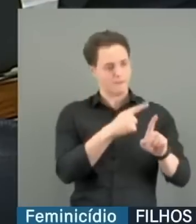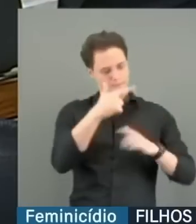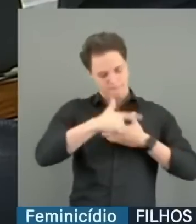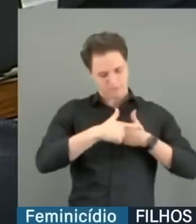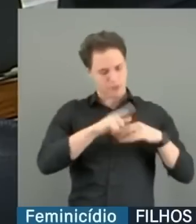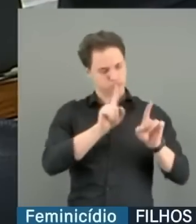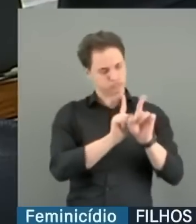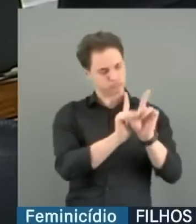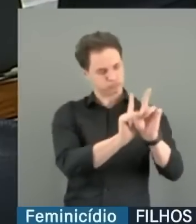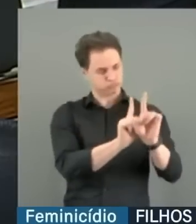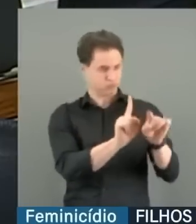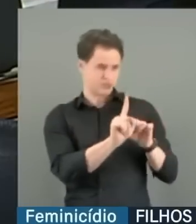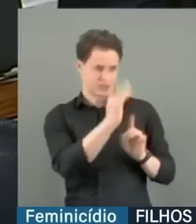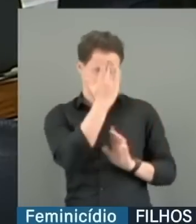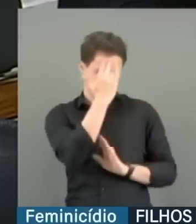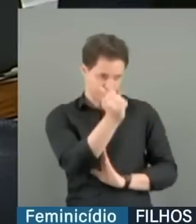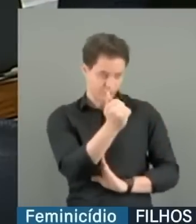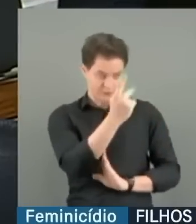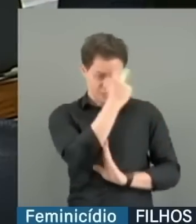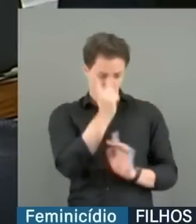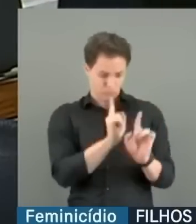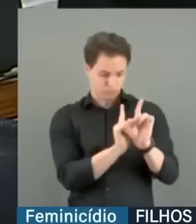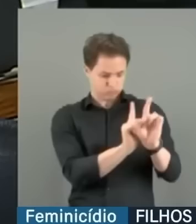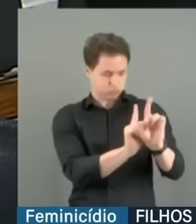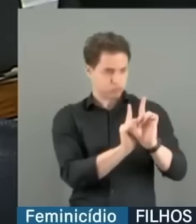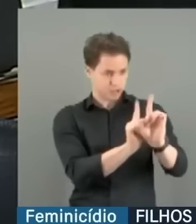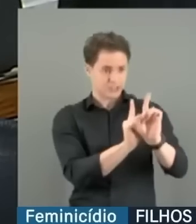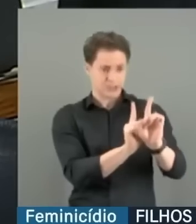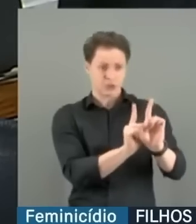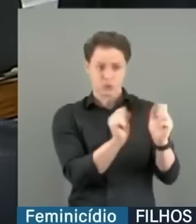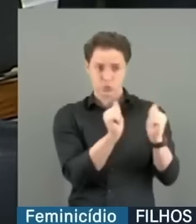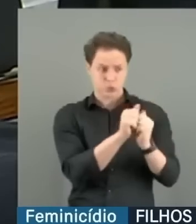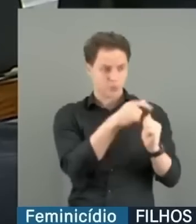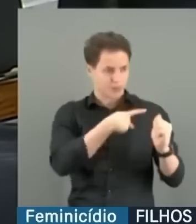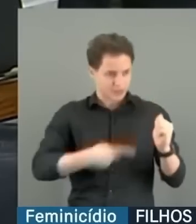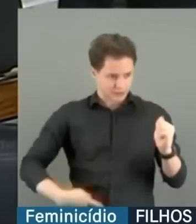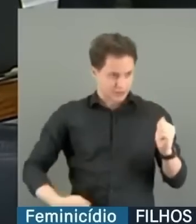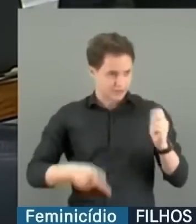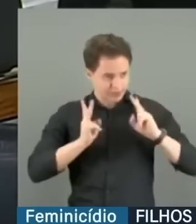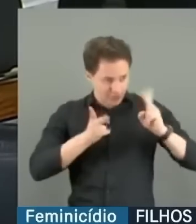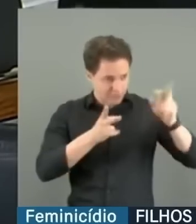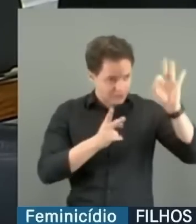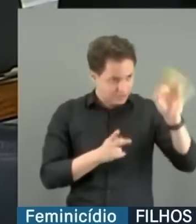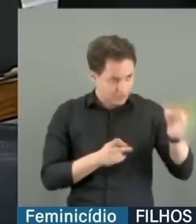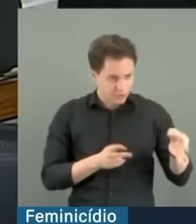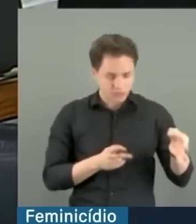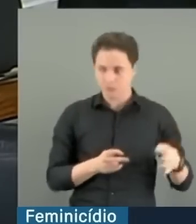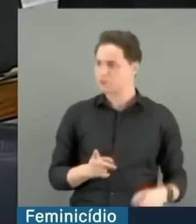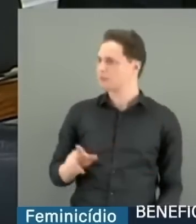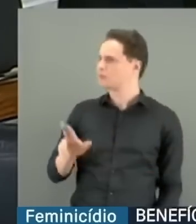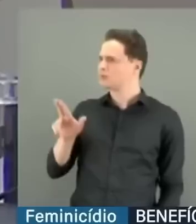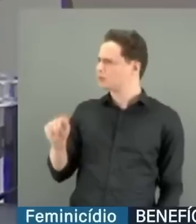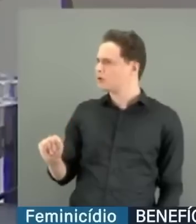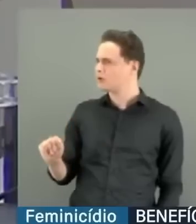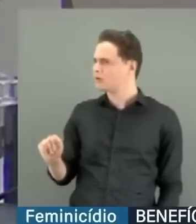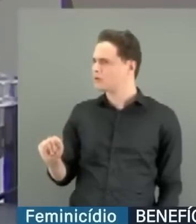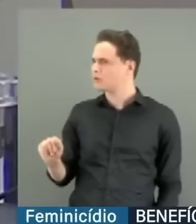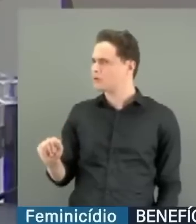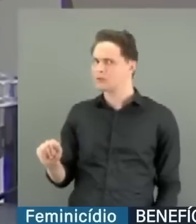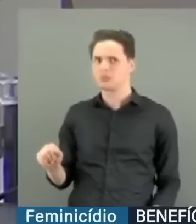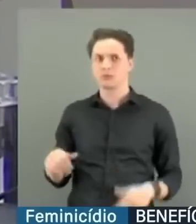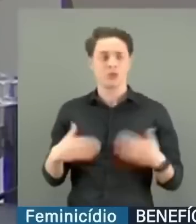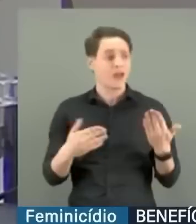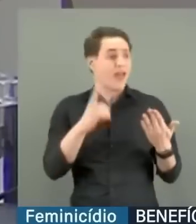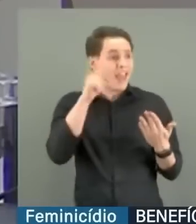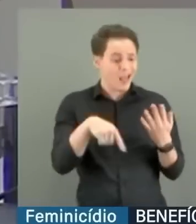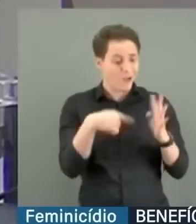das ajudantes de ordens. O ajudante de ordens está sempre junto do presidente da República, certo? Não. Tanto é que são